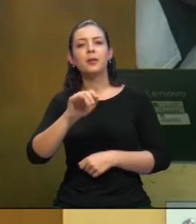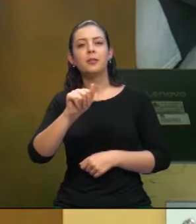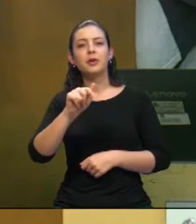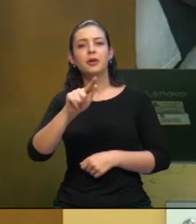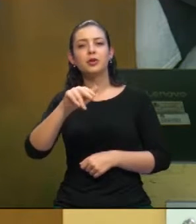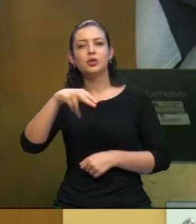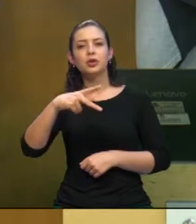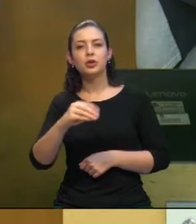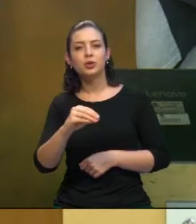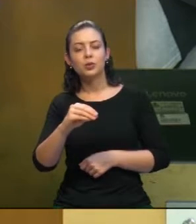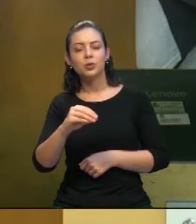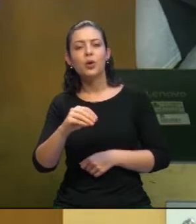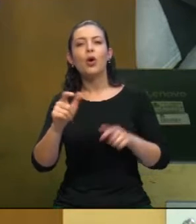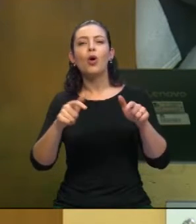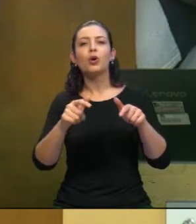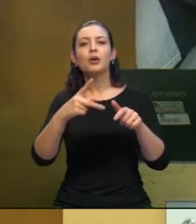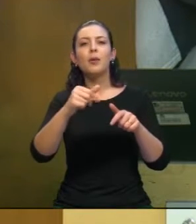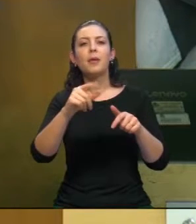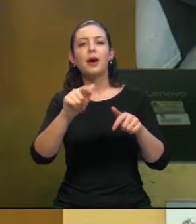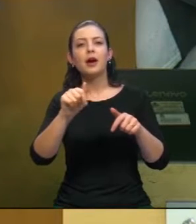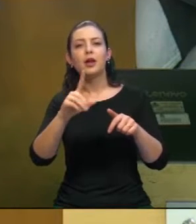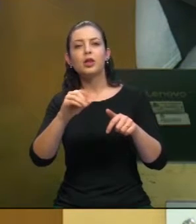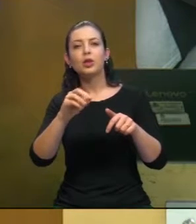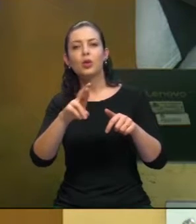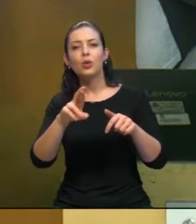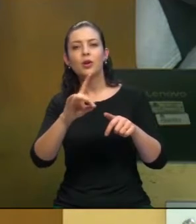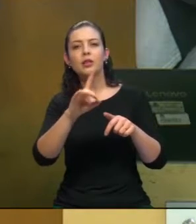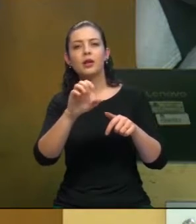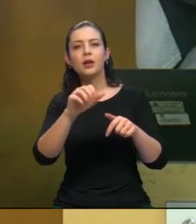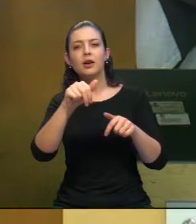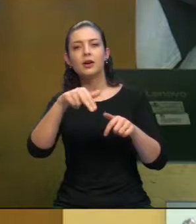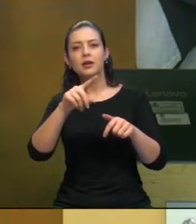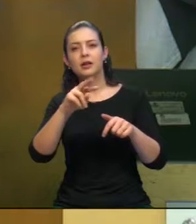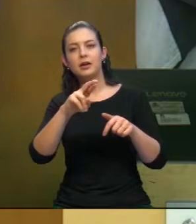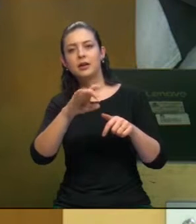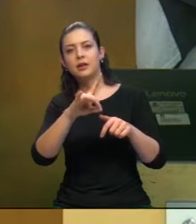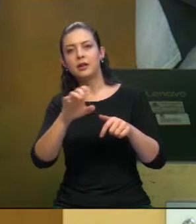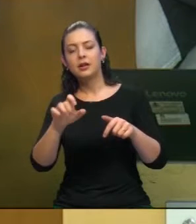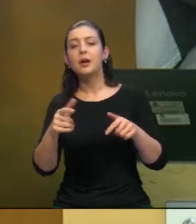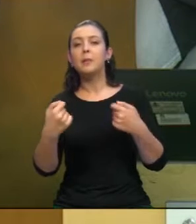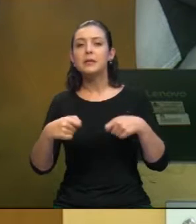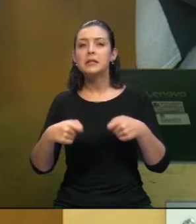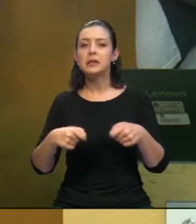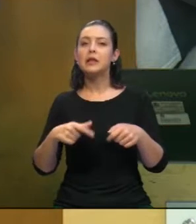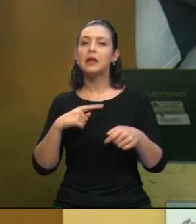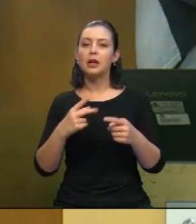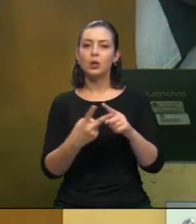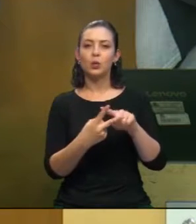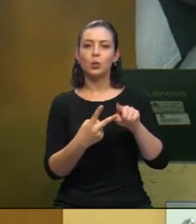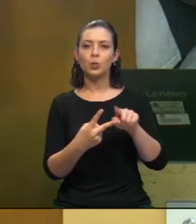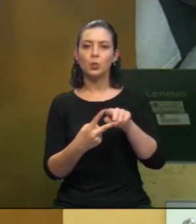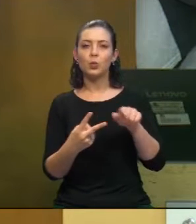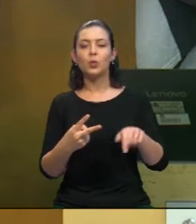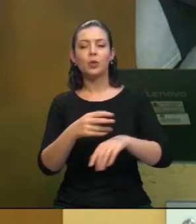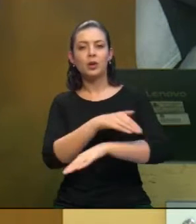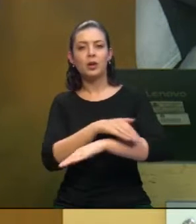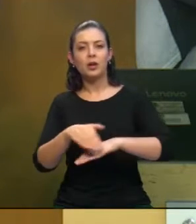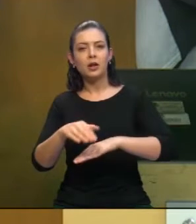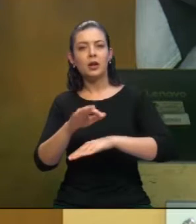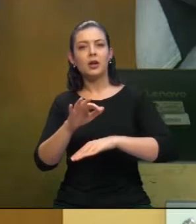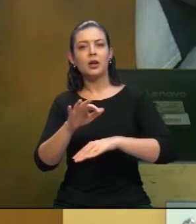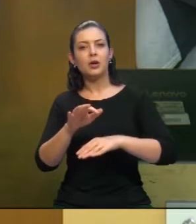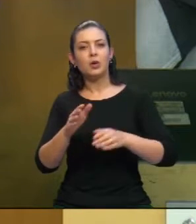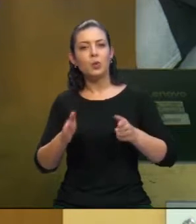no bairro pagador de andrade ele precisa de no mínimo duas lombadas chegando ali num na na linha férrea